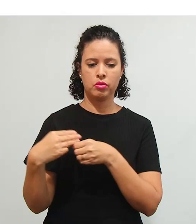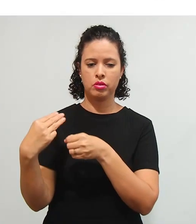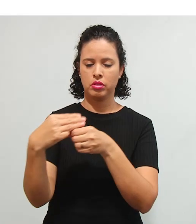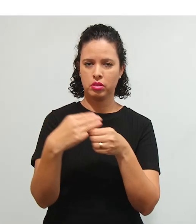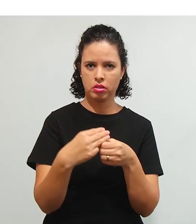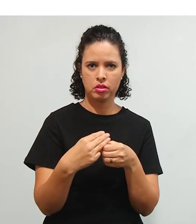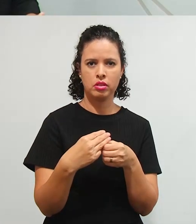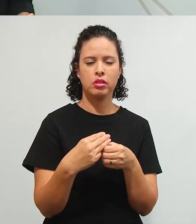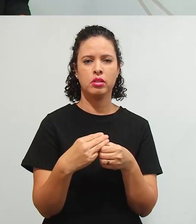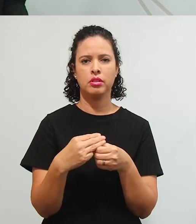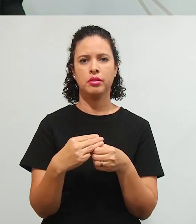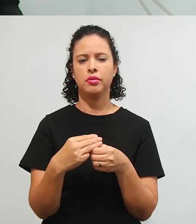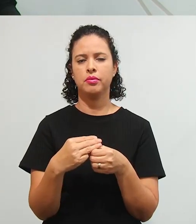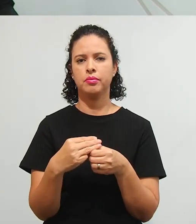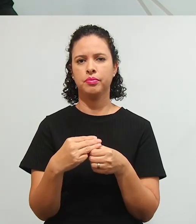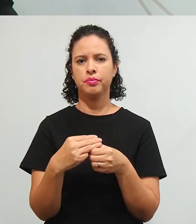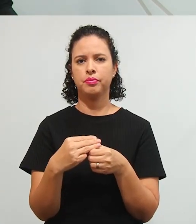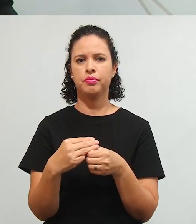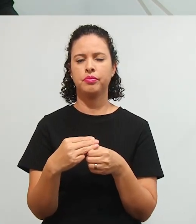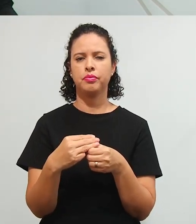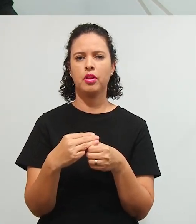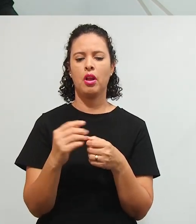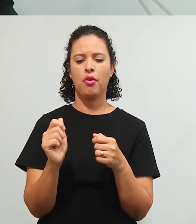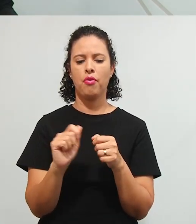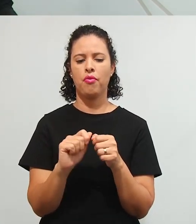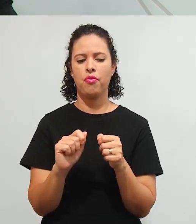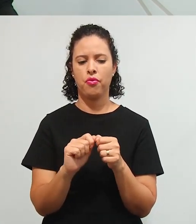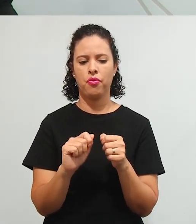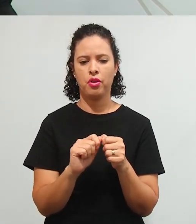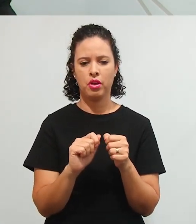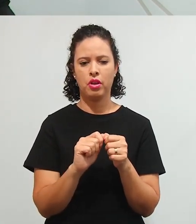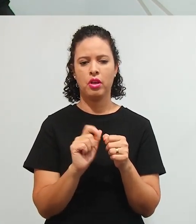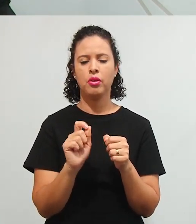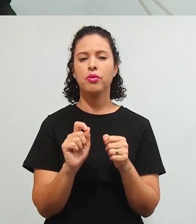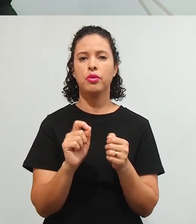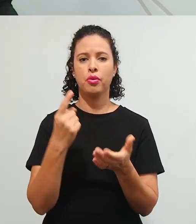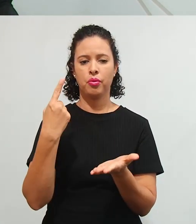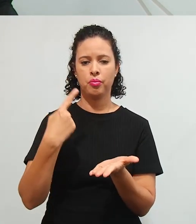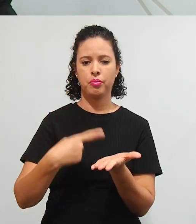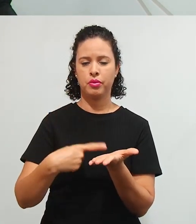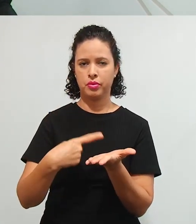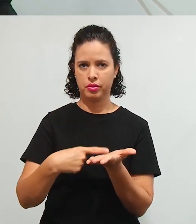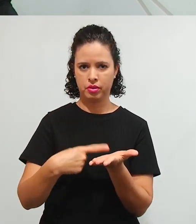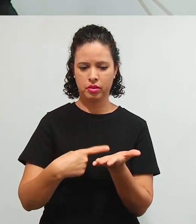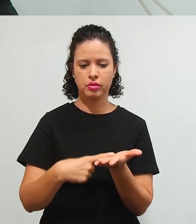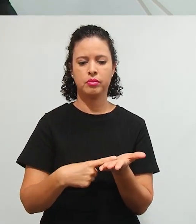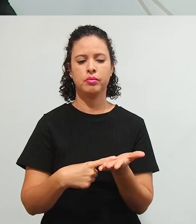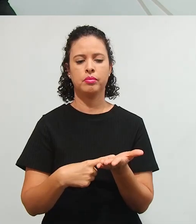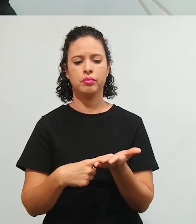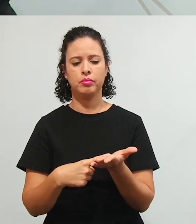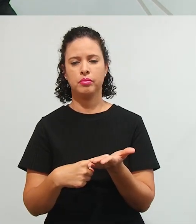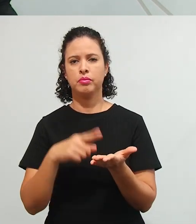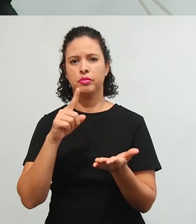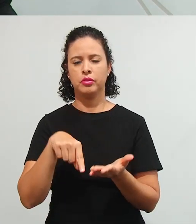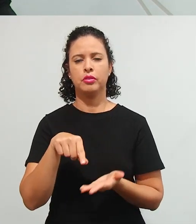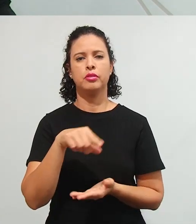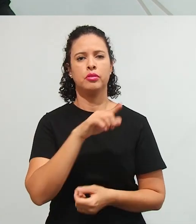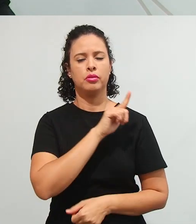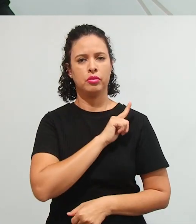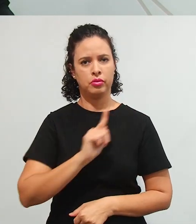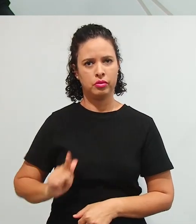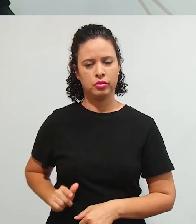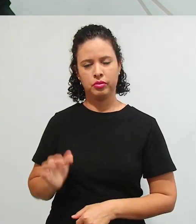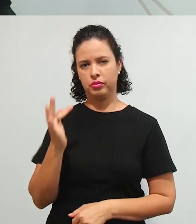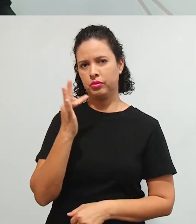aqui que o seu município, ele fez um convênio com o governo federal e